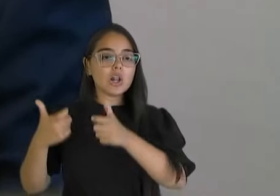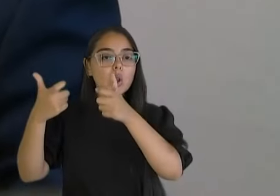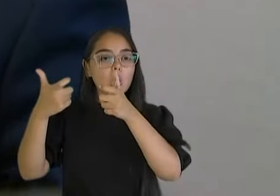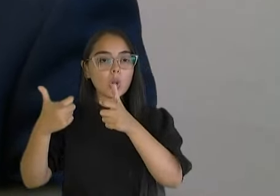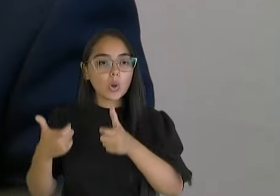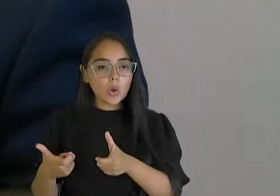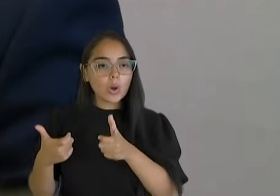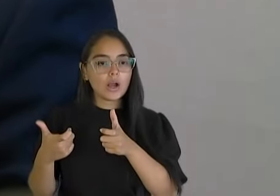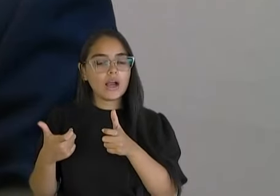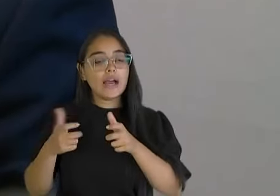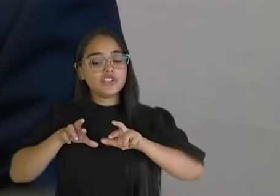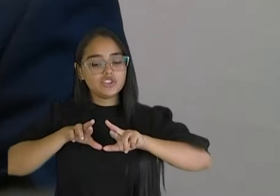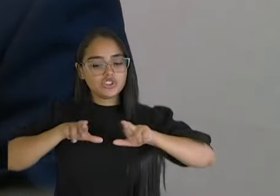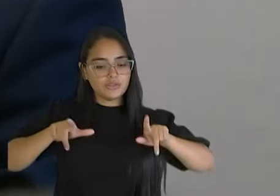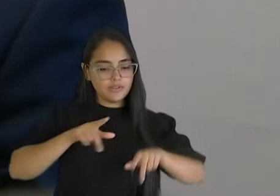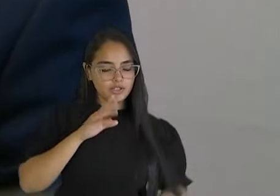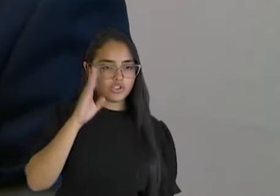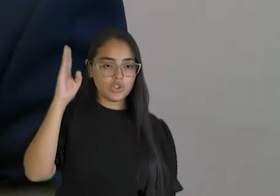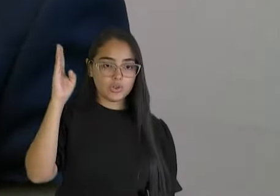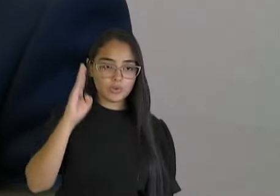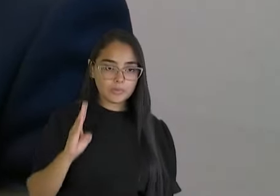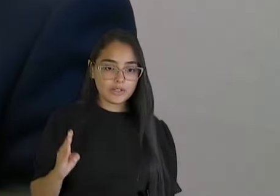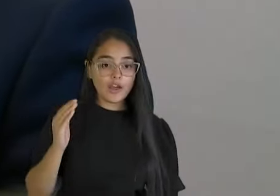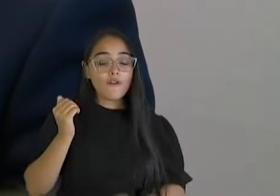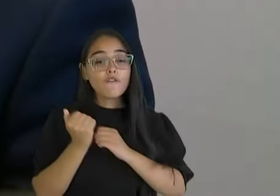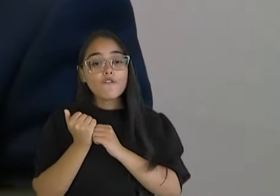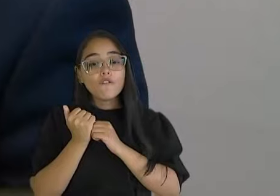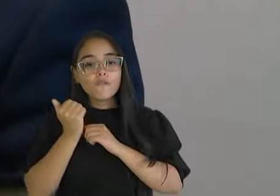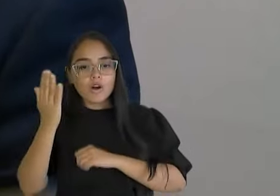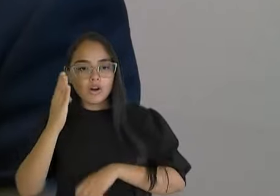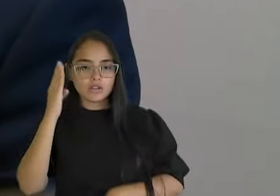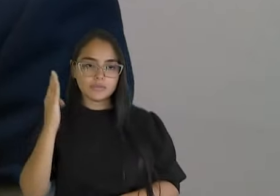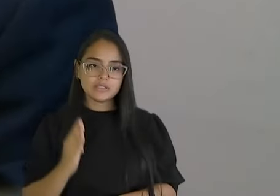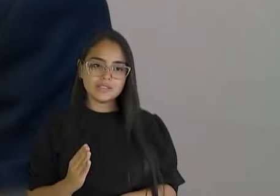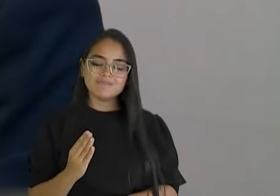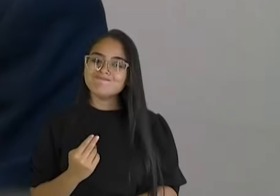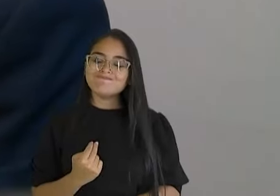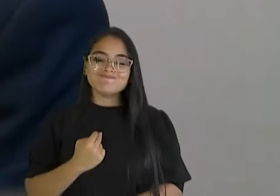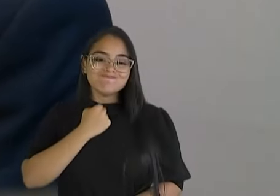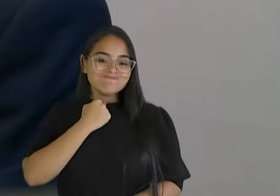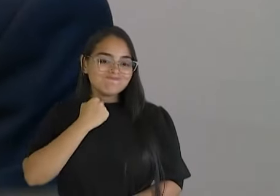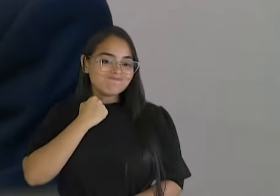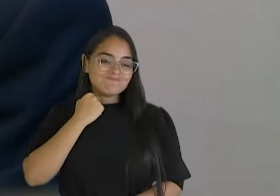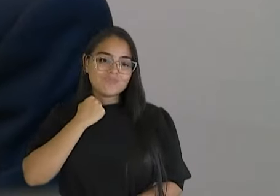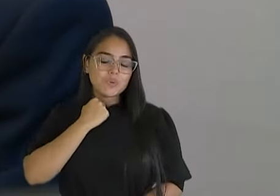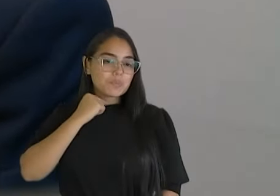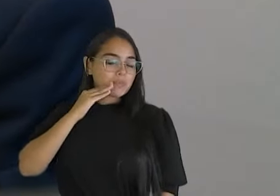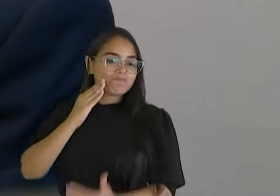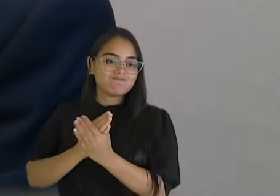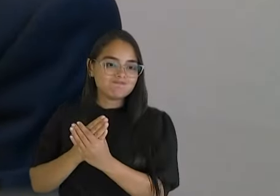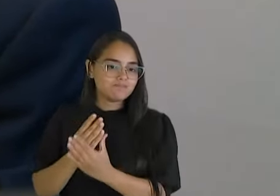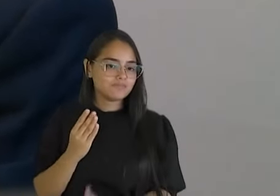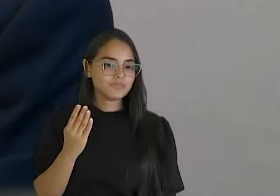localidades distintas do Brasil, fora do território nacional, eu não tenho como aplicar a legislação brasileira. E aí, por mais que